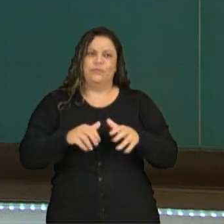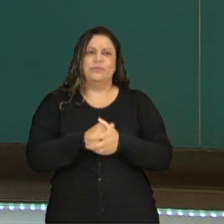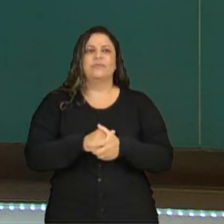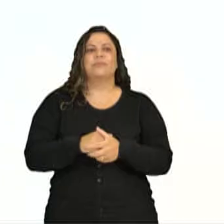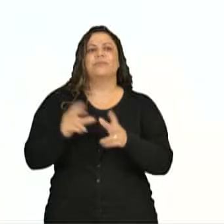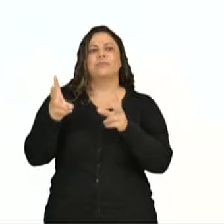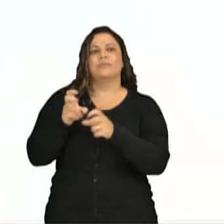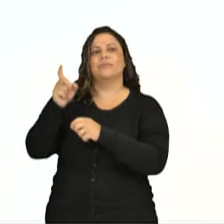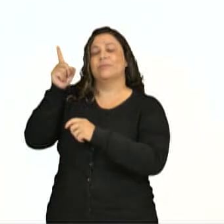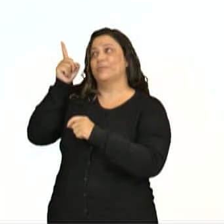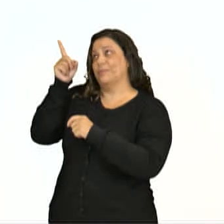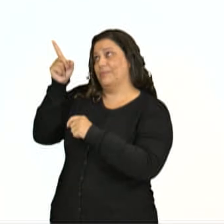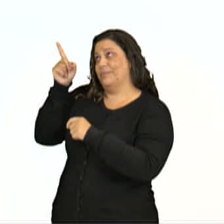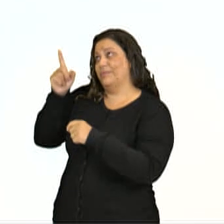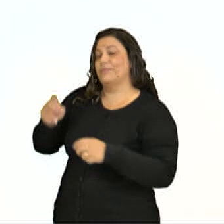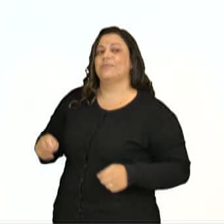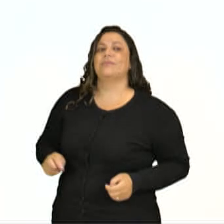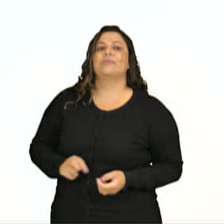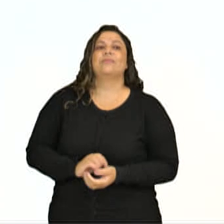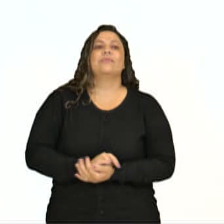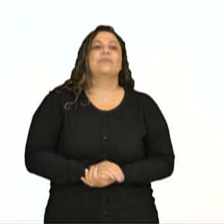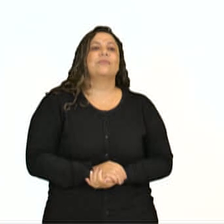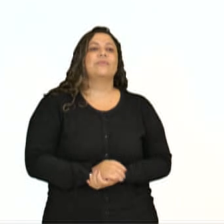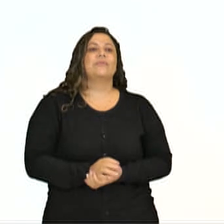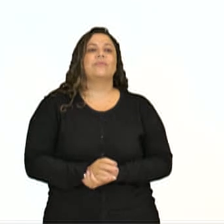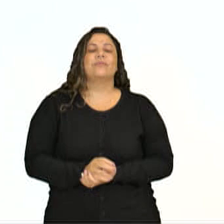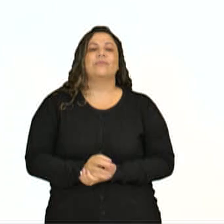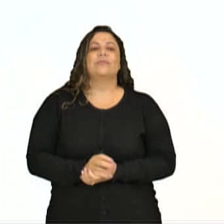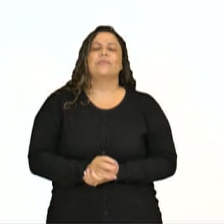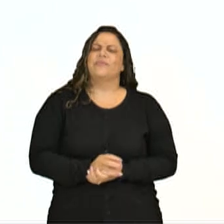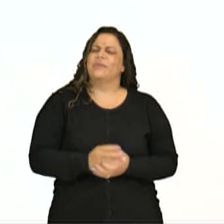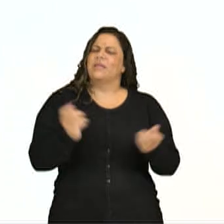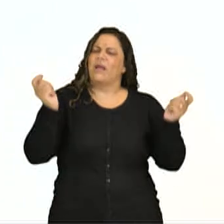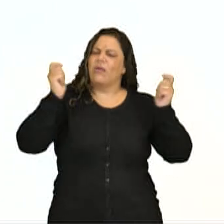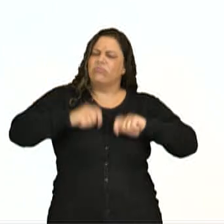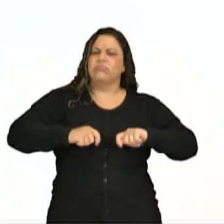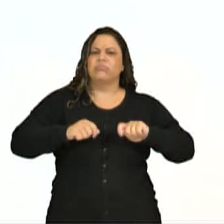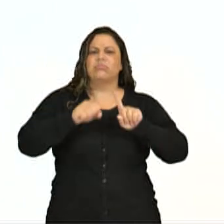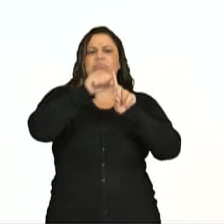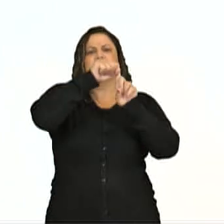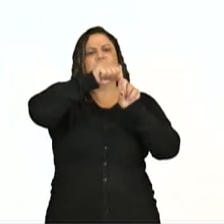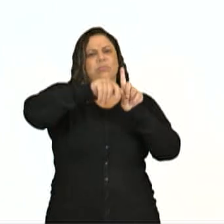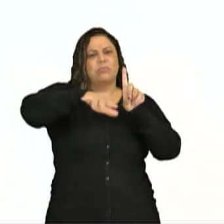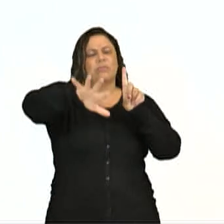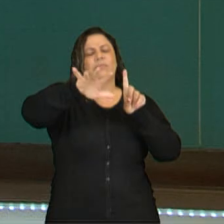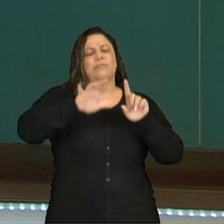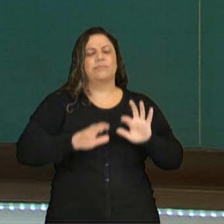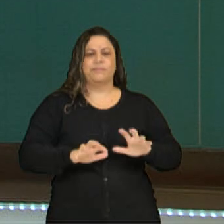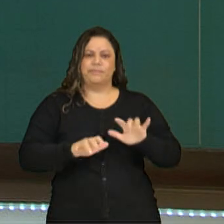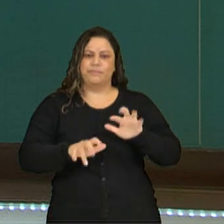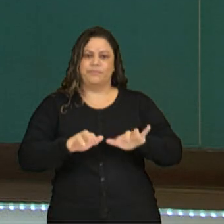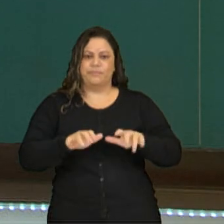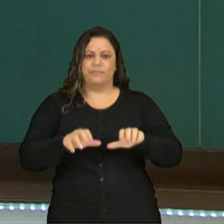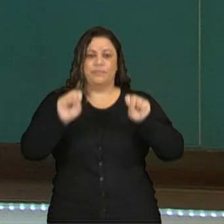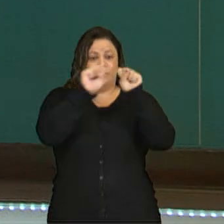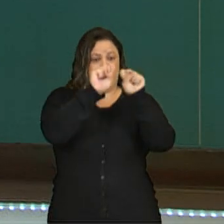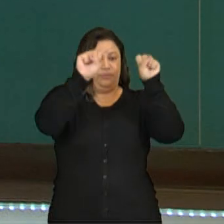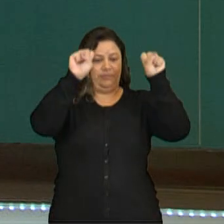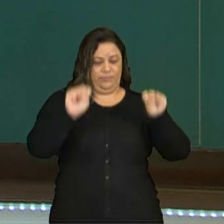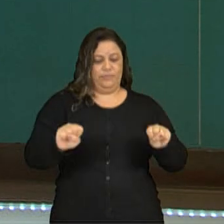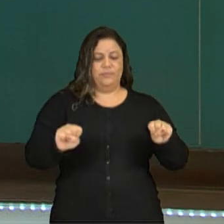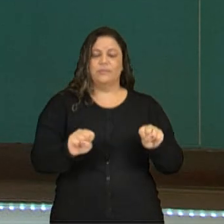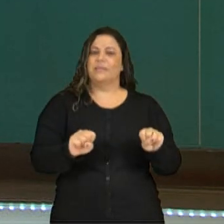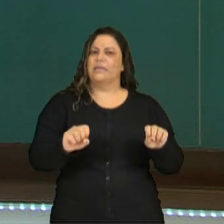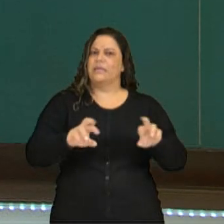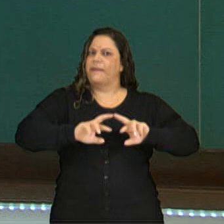os smartphones, eles popularizaram os computadores, porque o sistema deles passou a ser